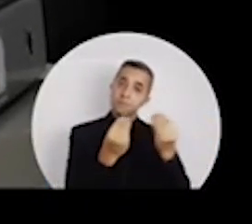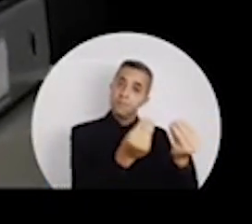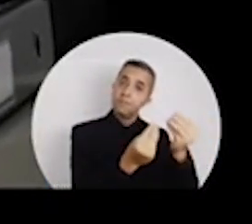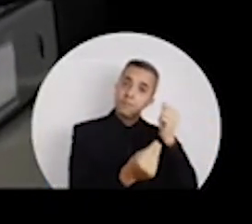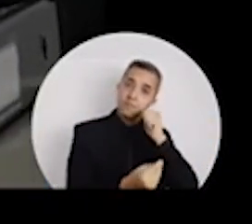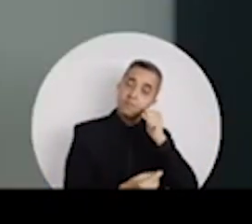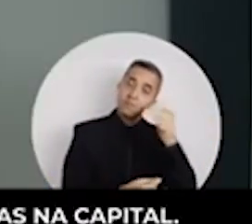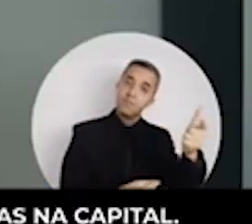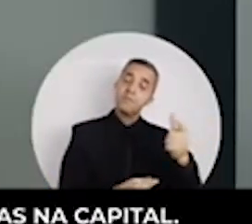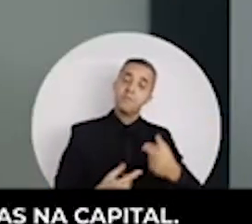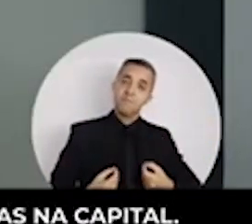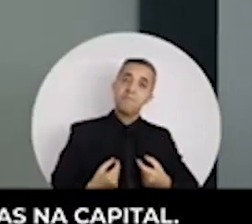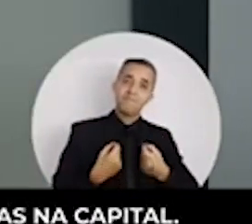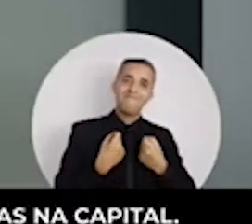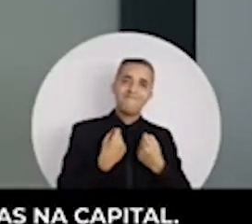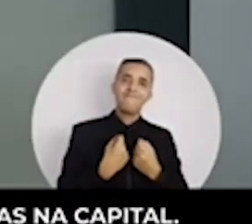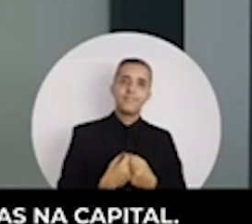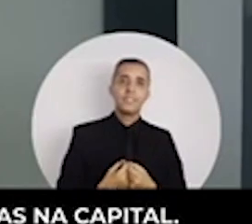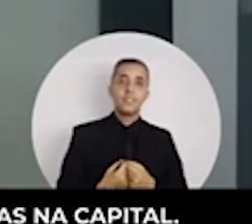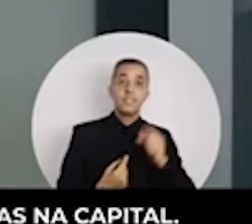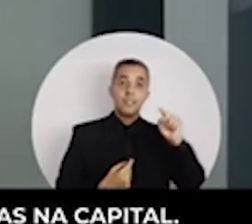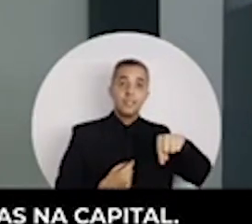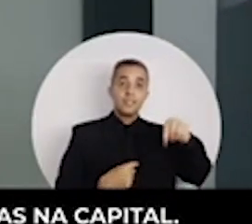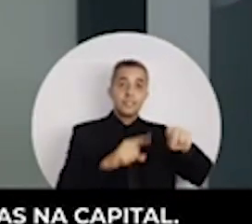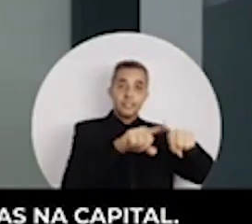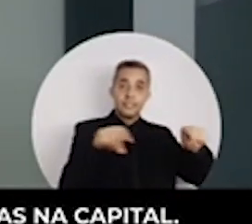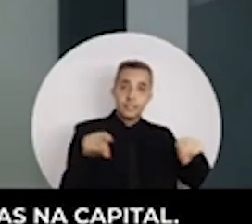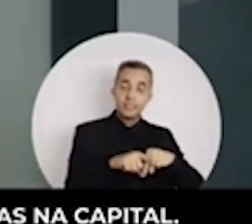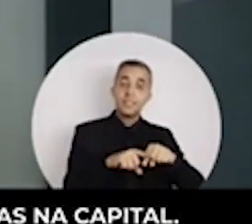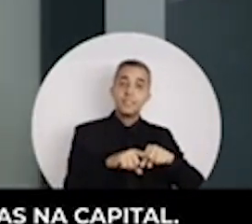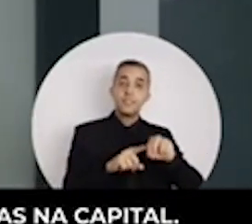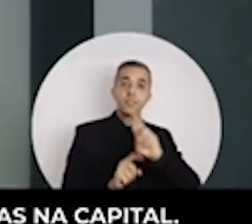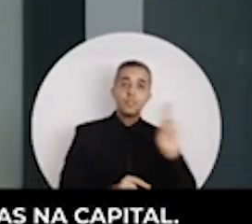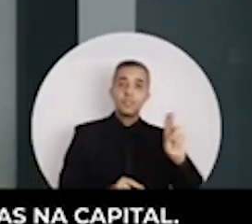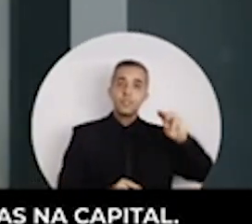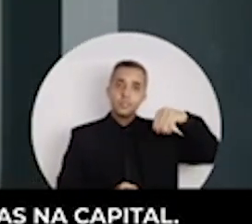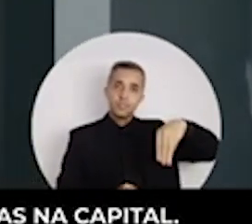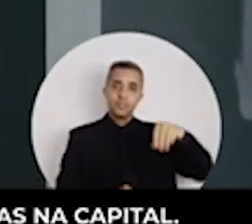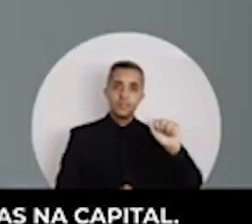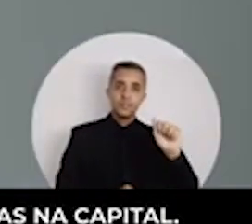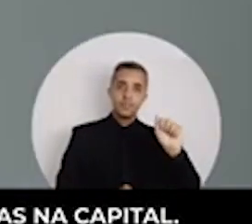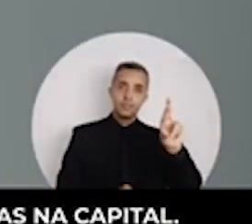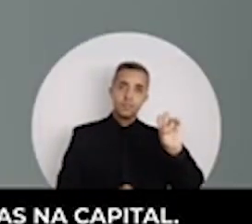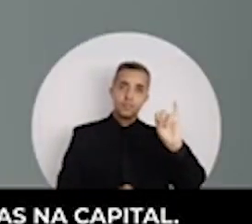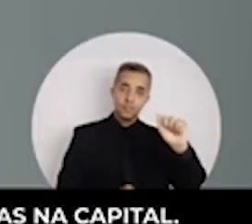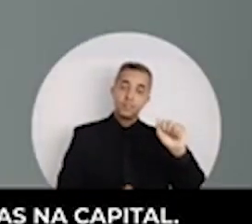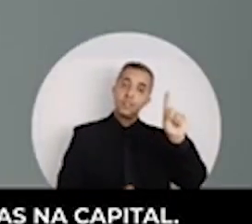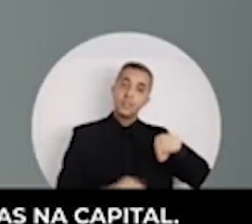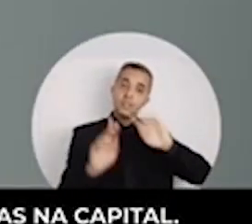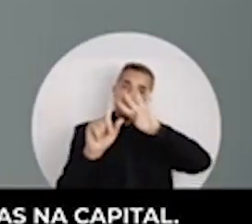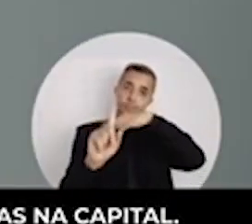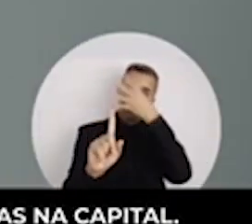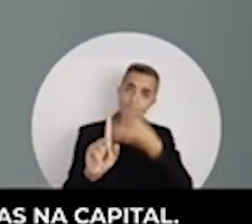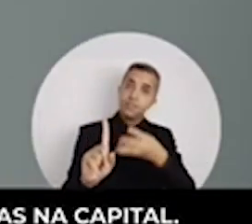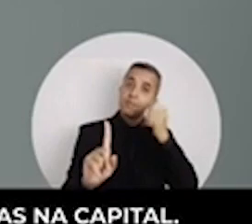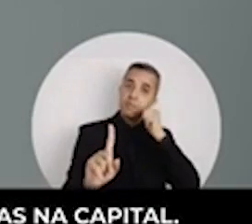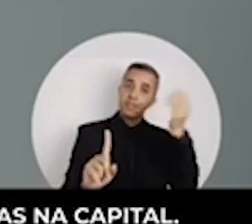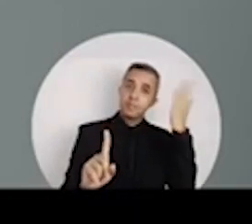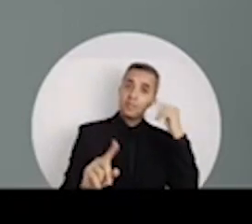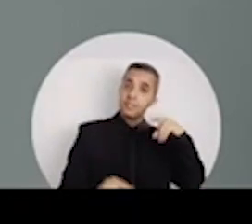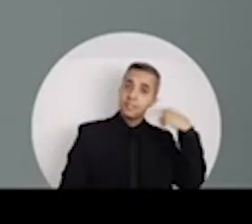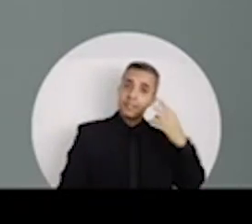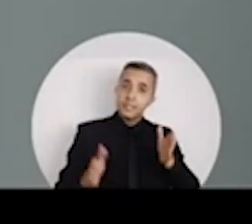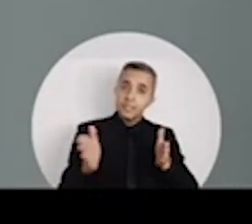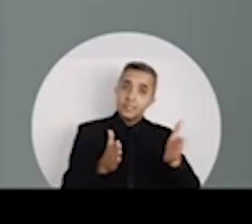com câncer. A sala recebeu o nome de vereadora Maria Nazaré Ram, parlamentar que exerceu 6 legislaturas